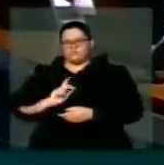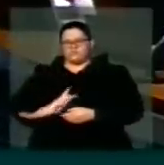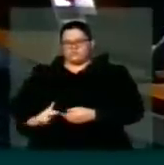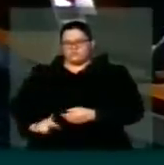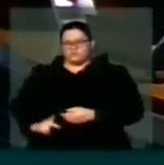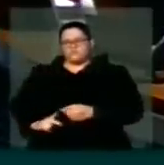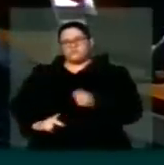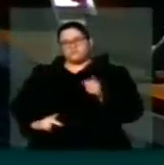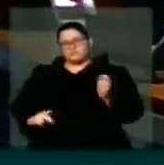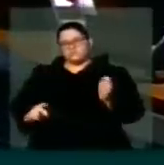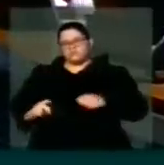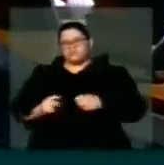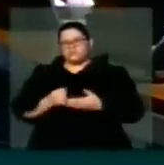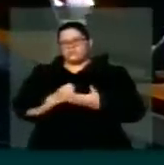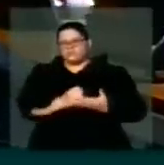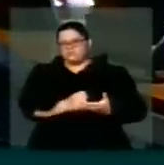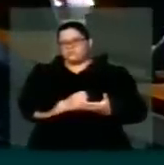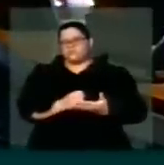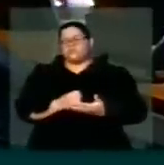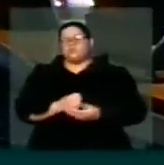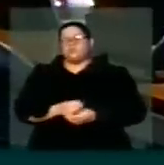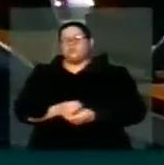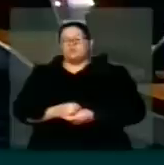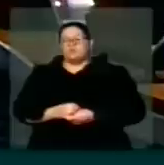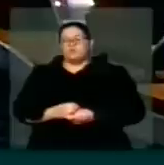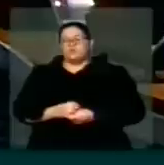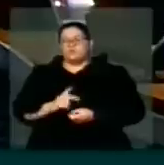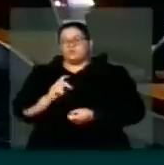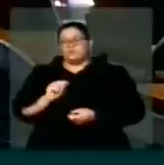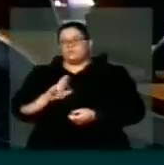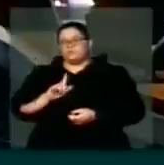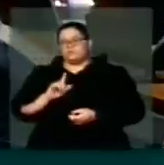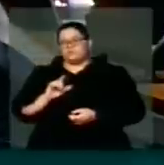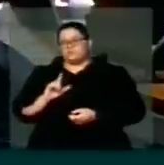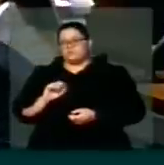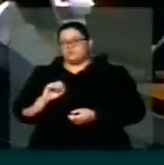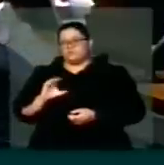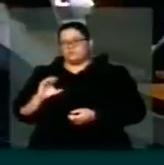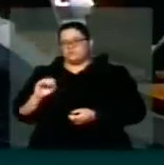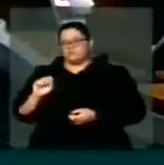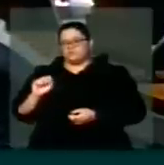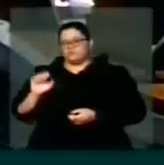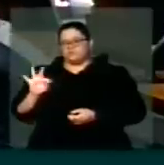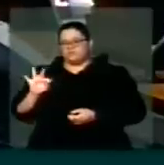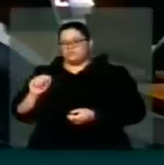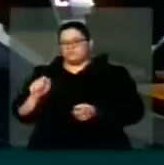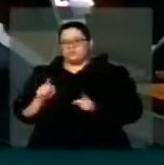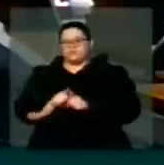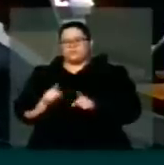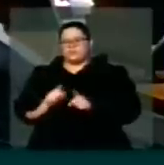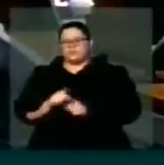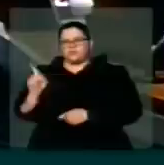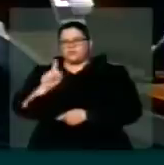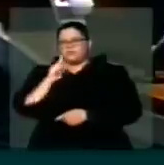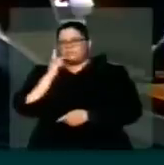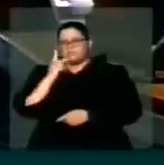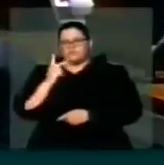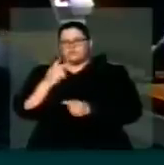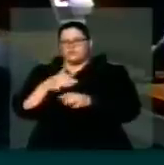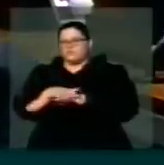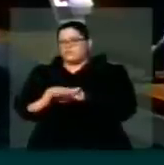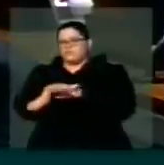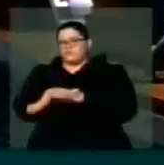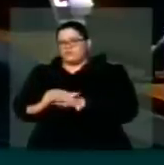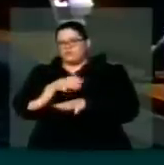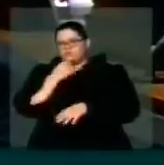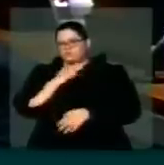depoimento, Paulo Roberto da Costa, ele não fala do envolvimento nem do recebimento do senhor Eduardo Cunha. Eu